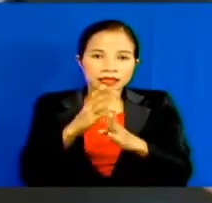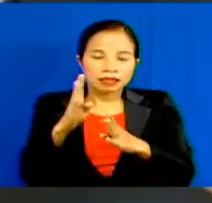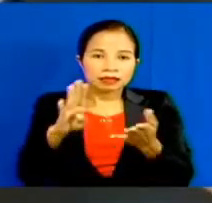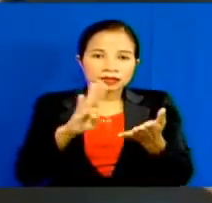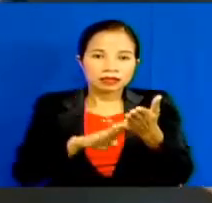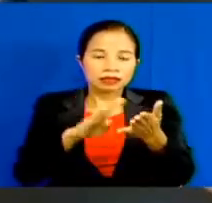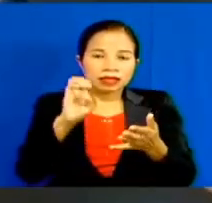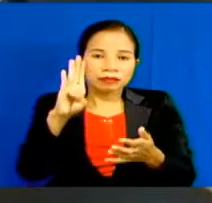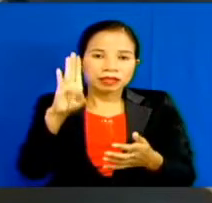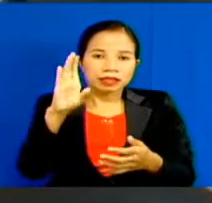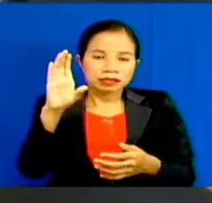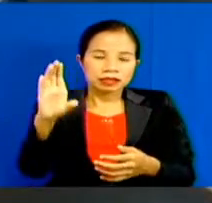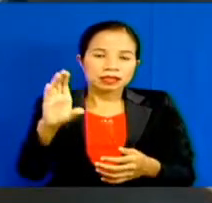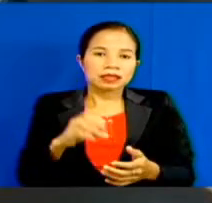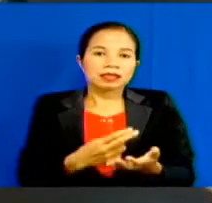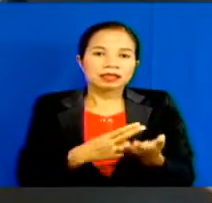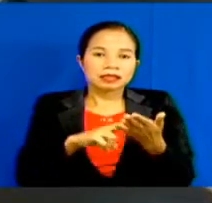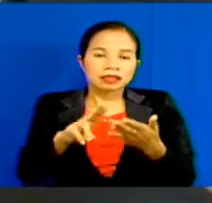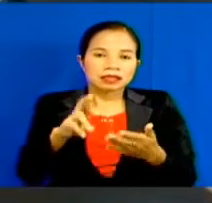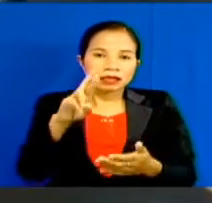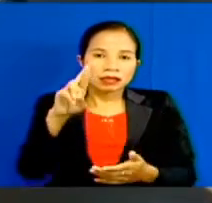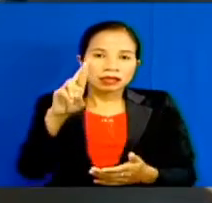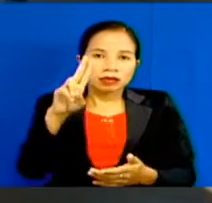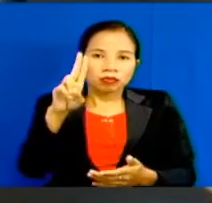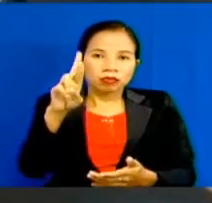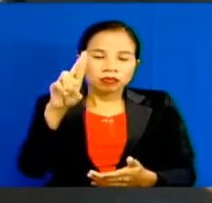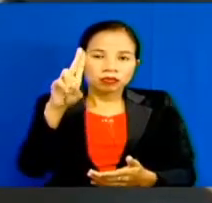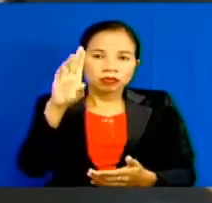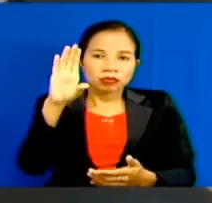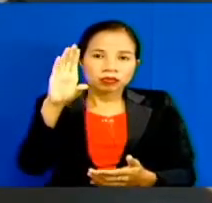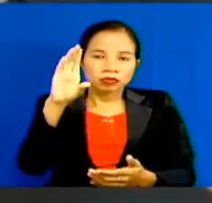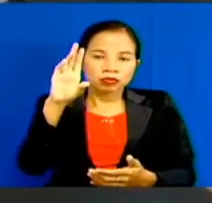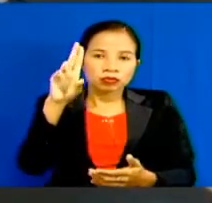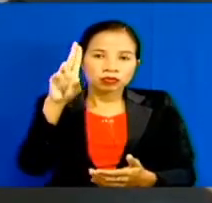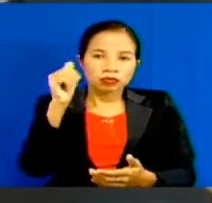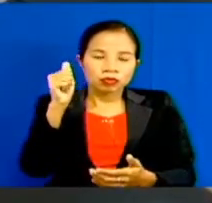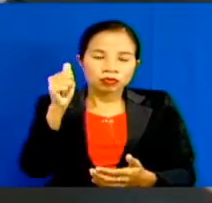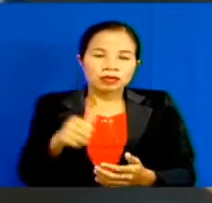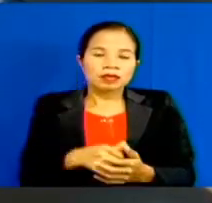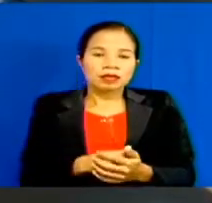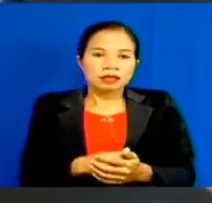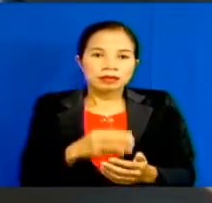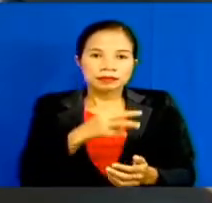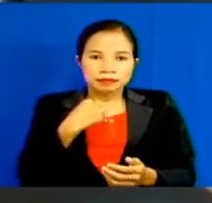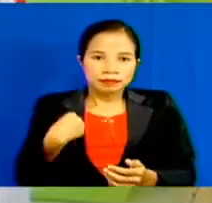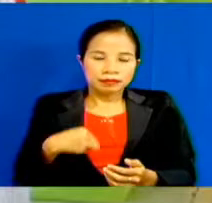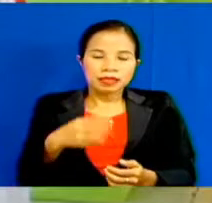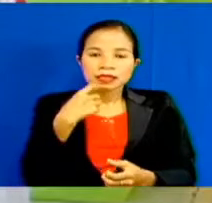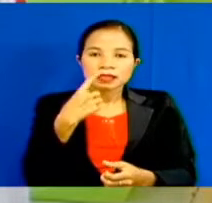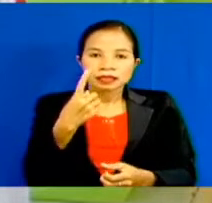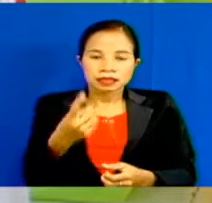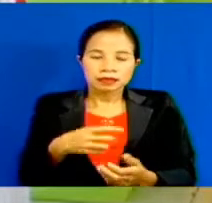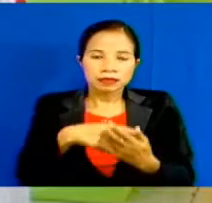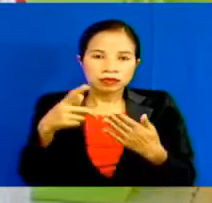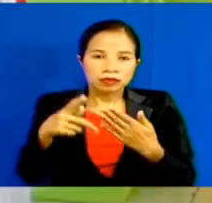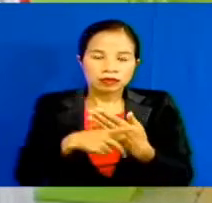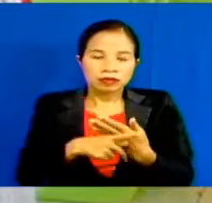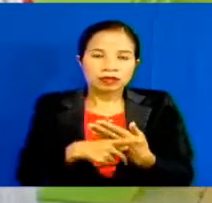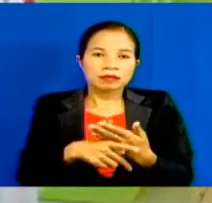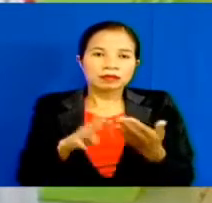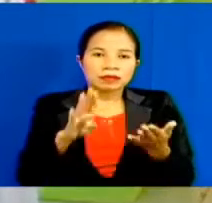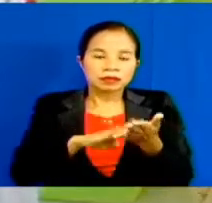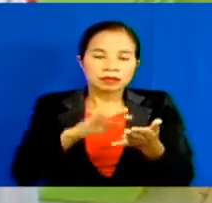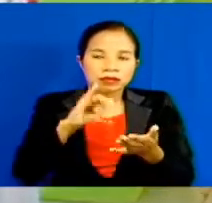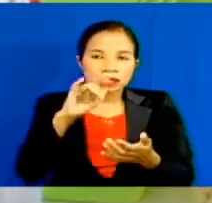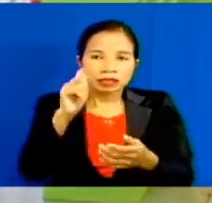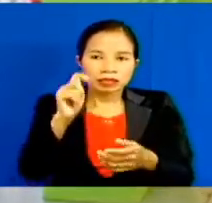Diretora Ensino Básico Central Santa Ursula, madre de Anita Dominica Ana Seran Hateteng. Programa multimédia